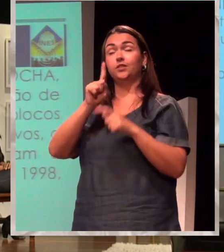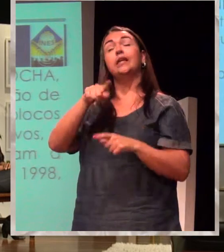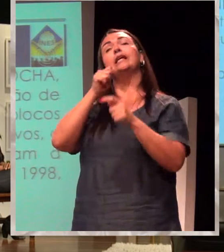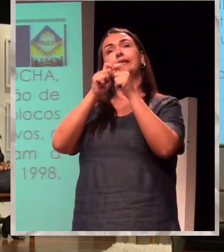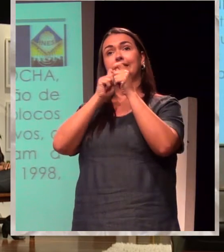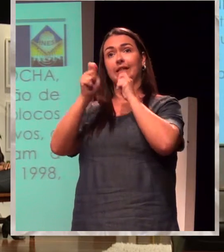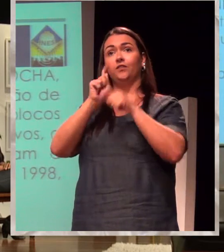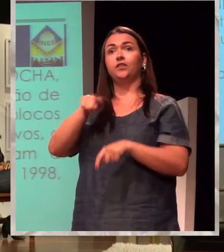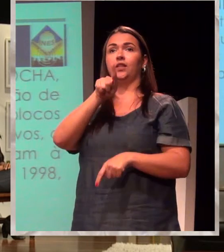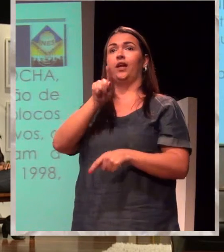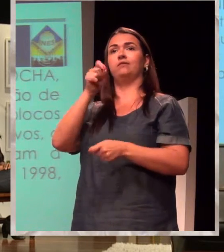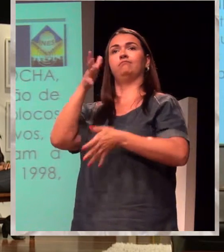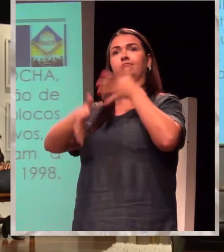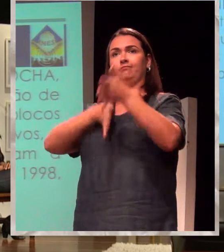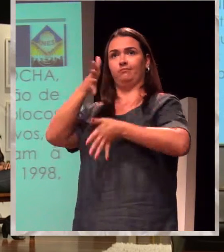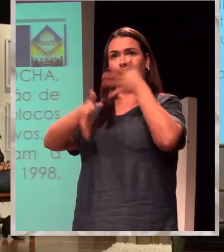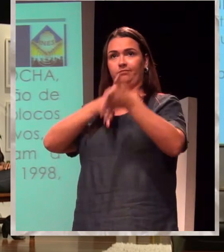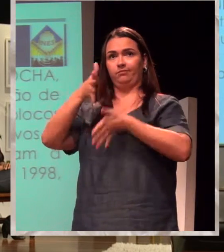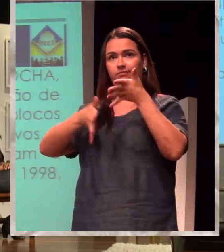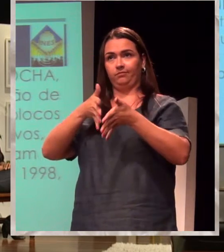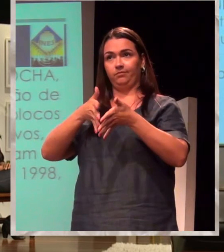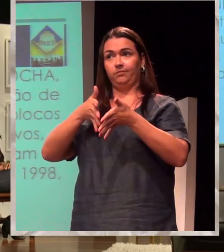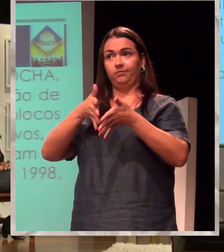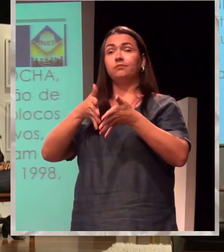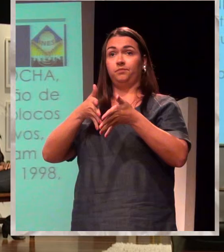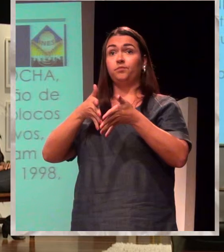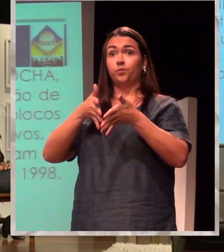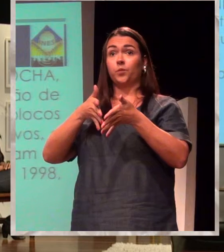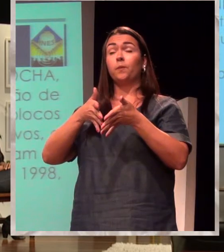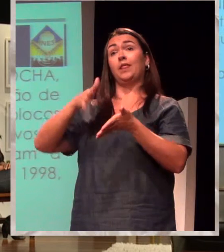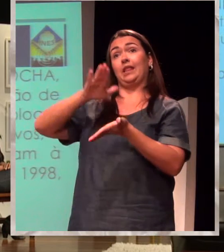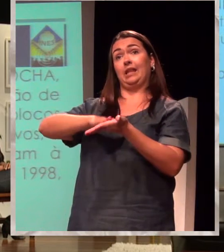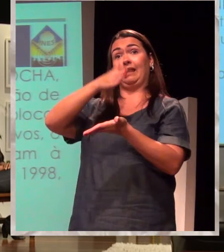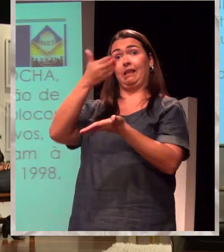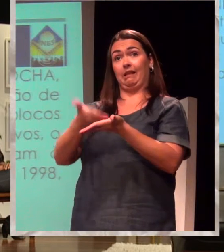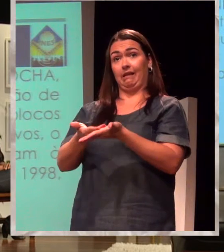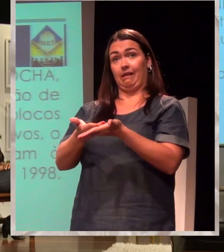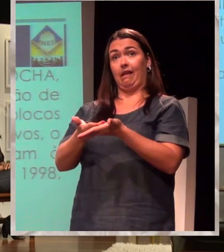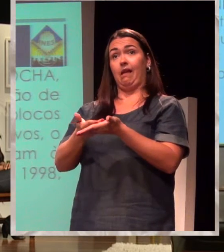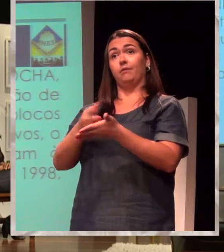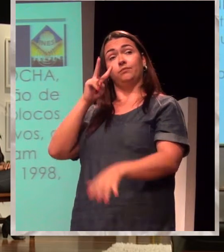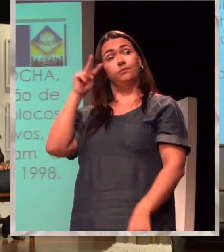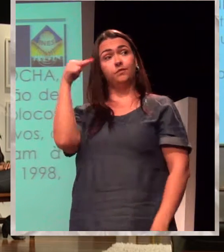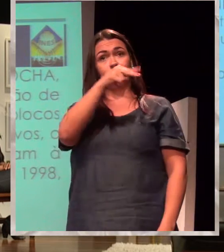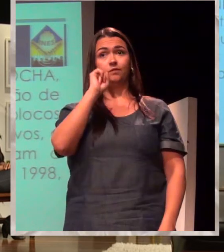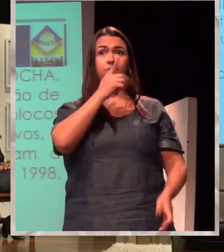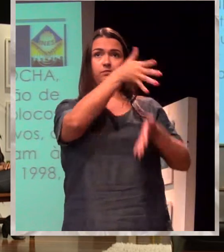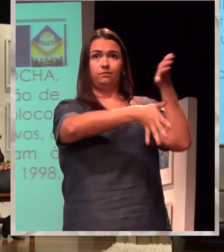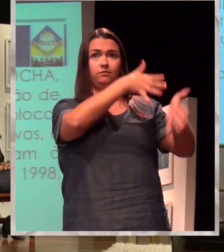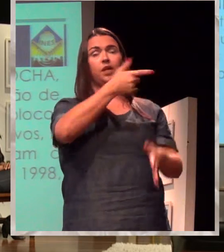foram feitas em língua de sinais, com a tradução do intérprete oralmente, e